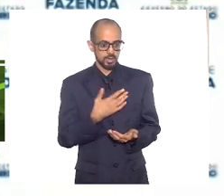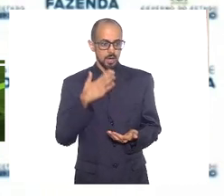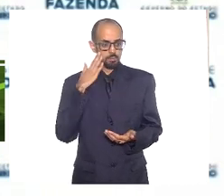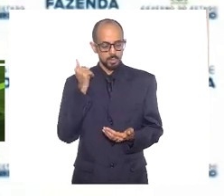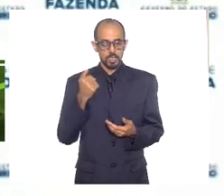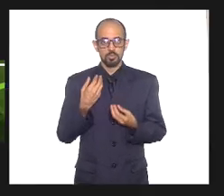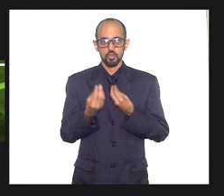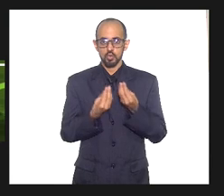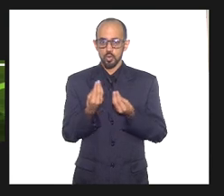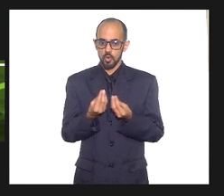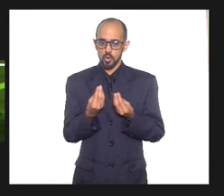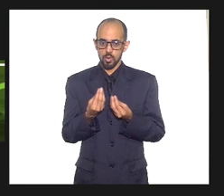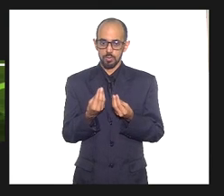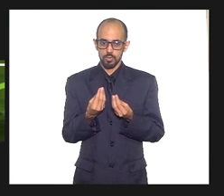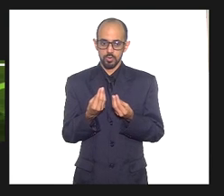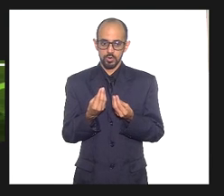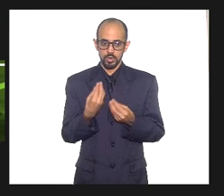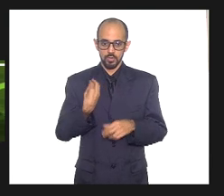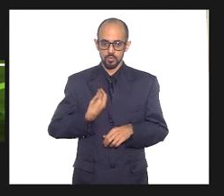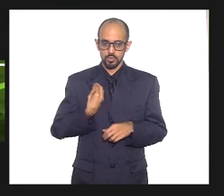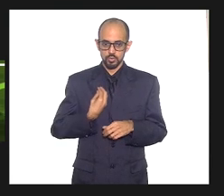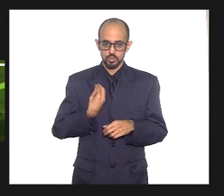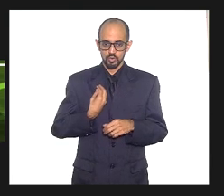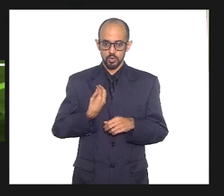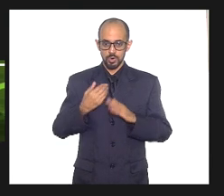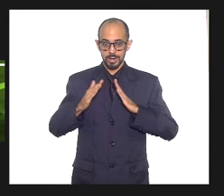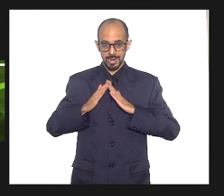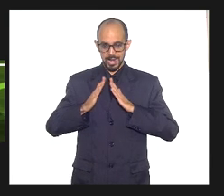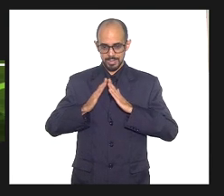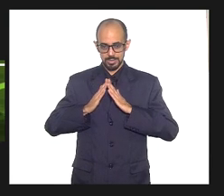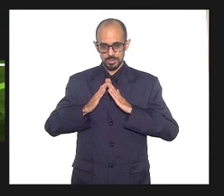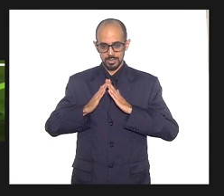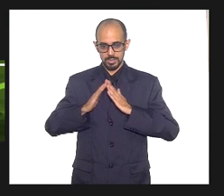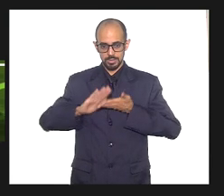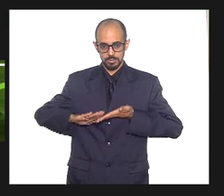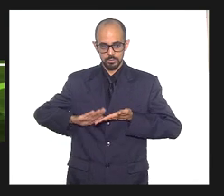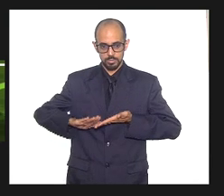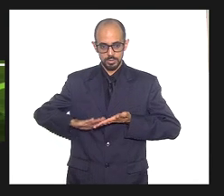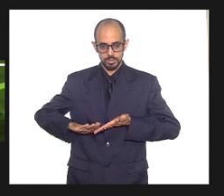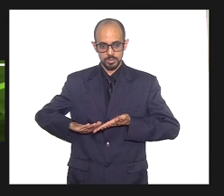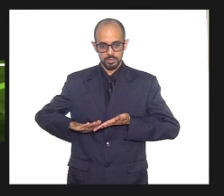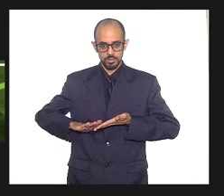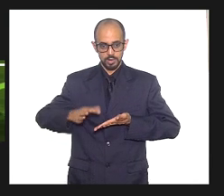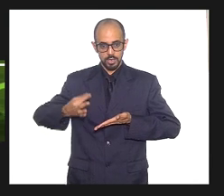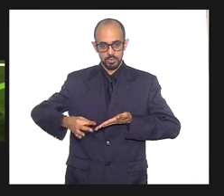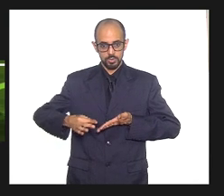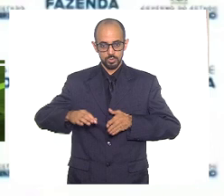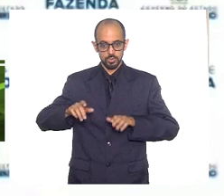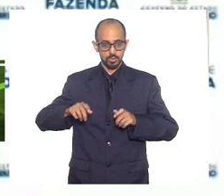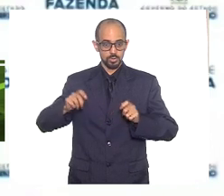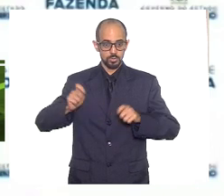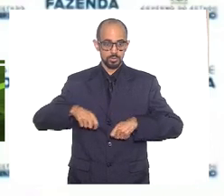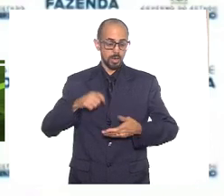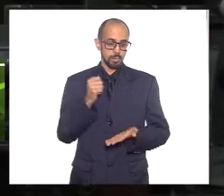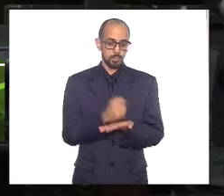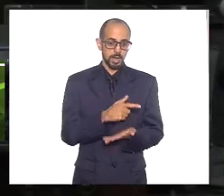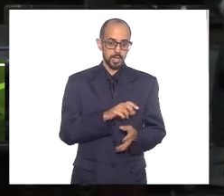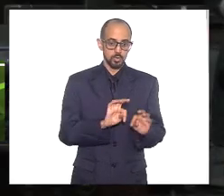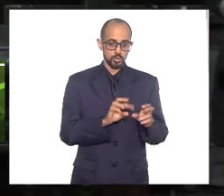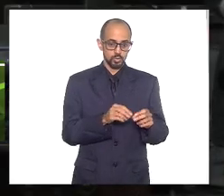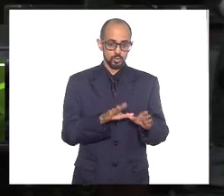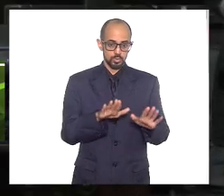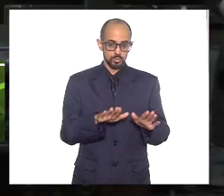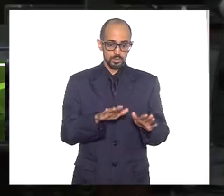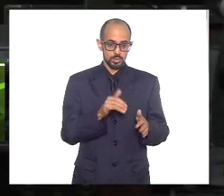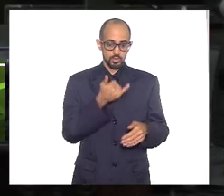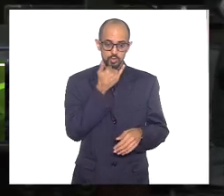funciona a economia doméstica, né? Aquele salário que você tem no final do mês, e que não dá para pagar tudo. A gente secretário, tem que lidar